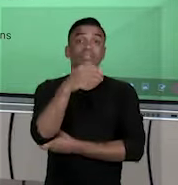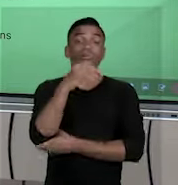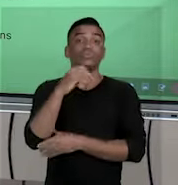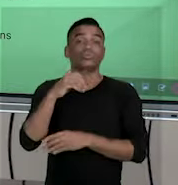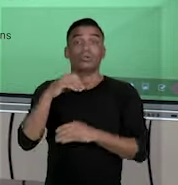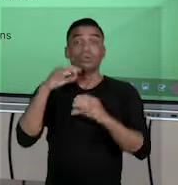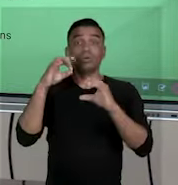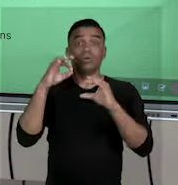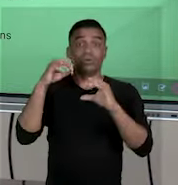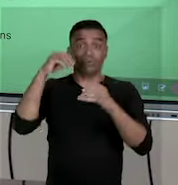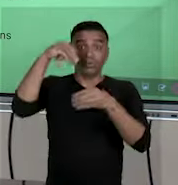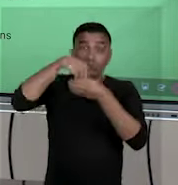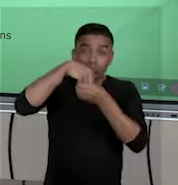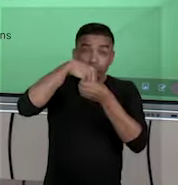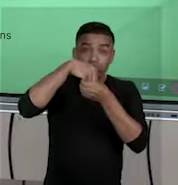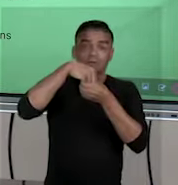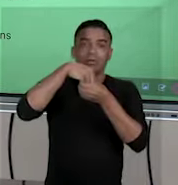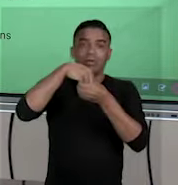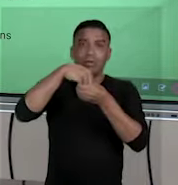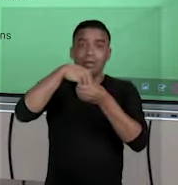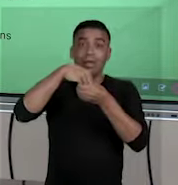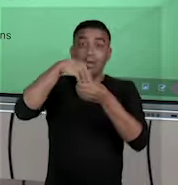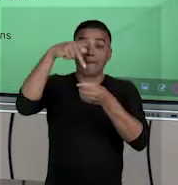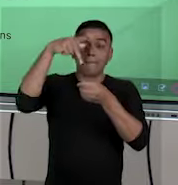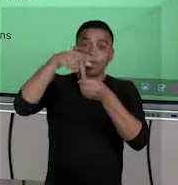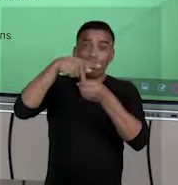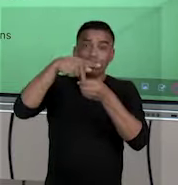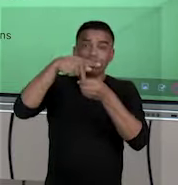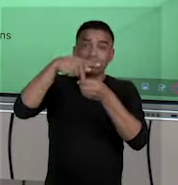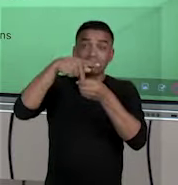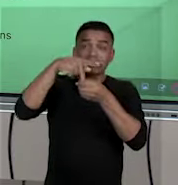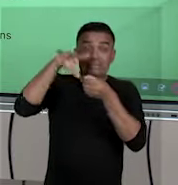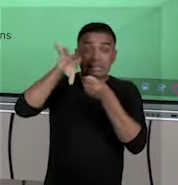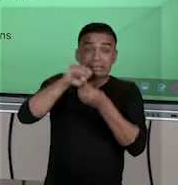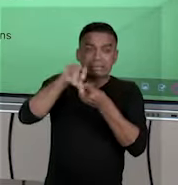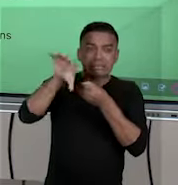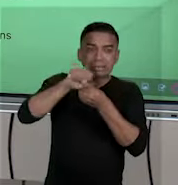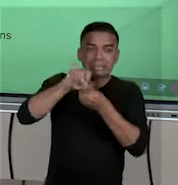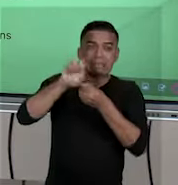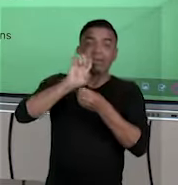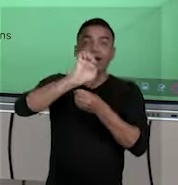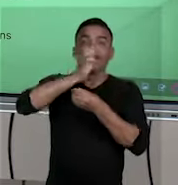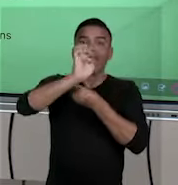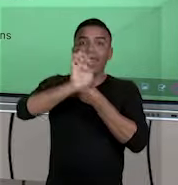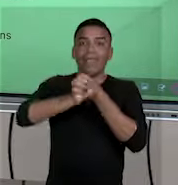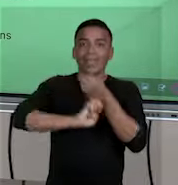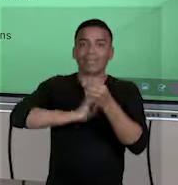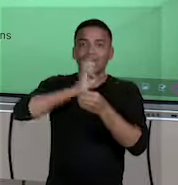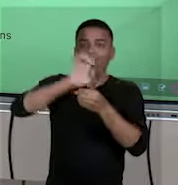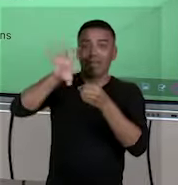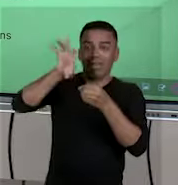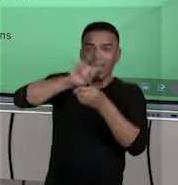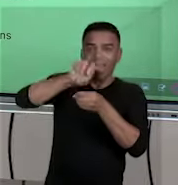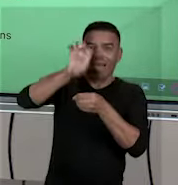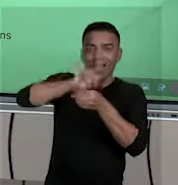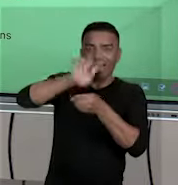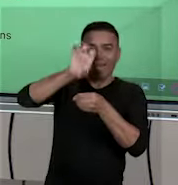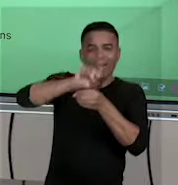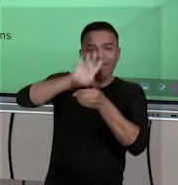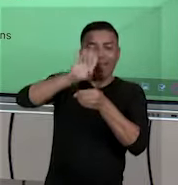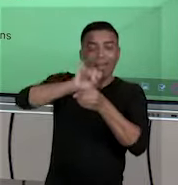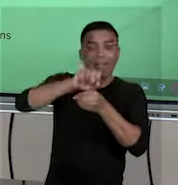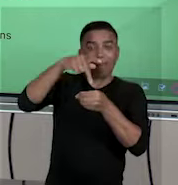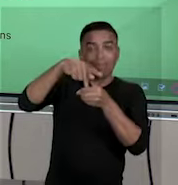estão os prótons, atrai com muita força os elétrons que estão na eletrosfera rodeando